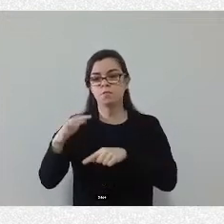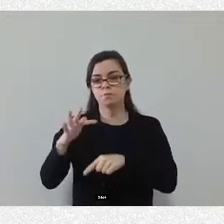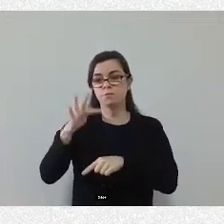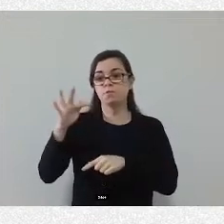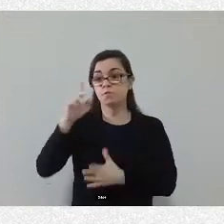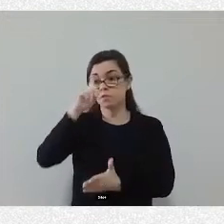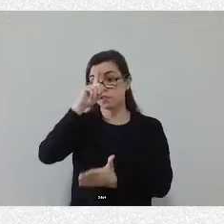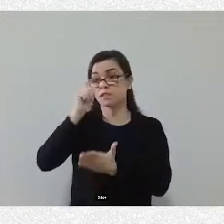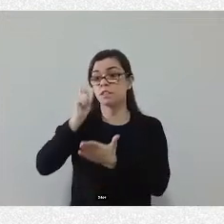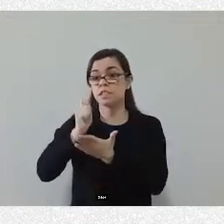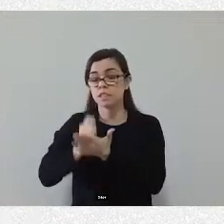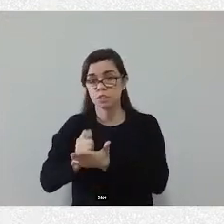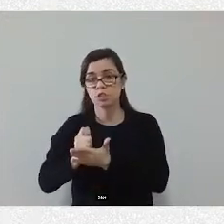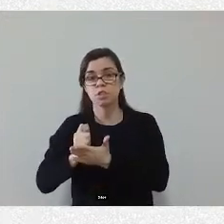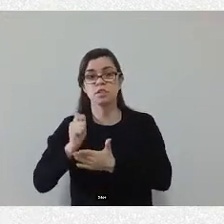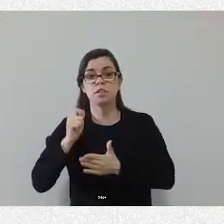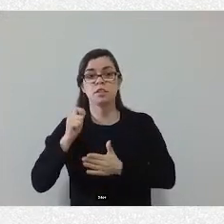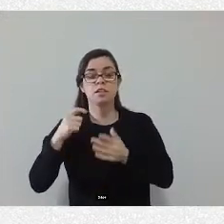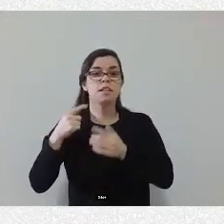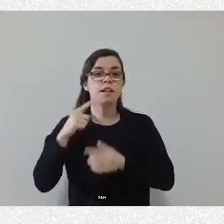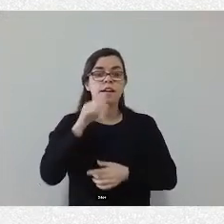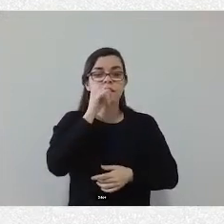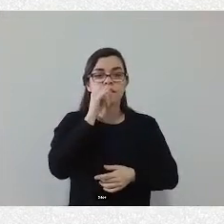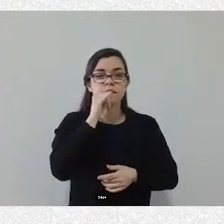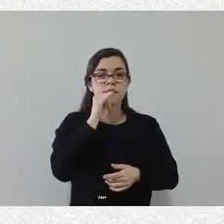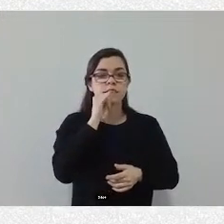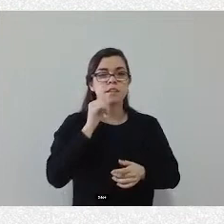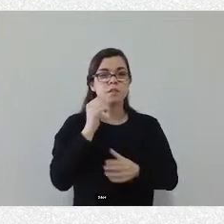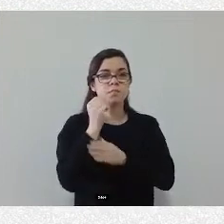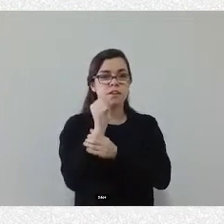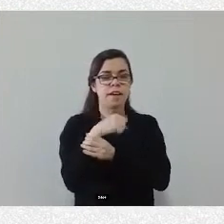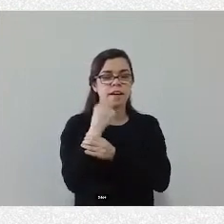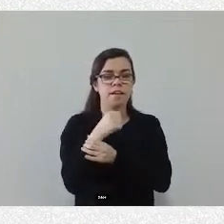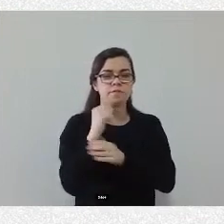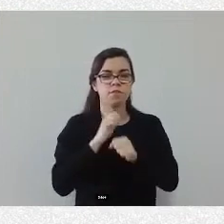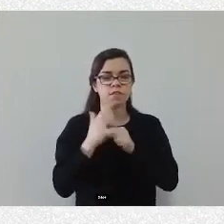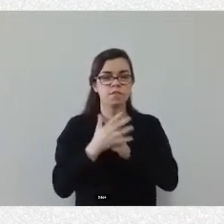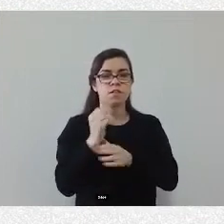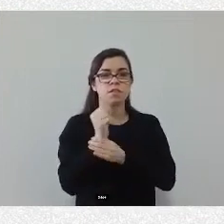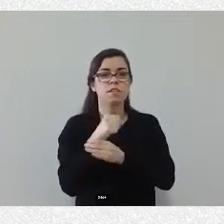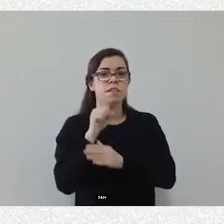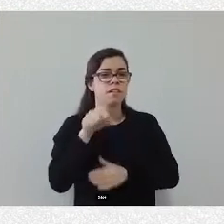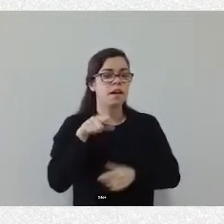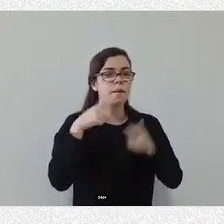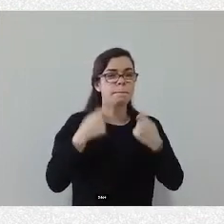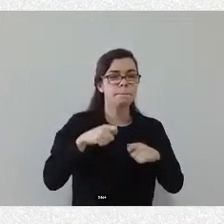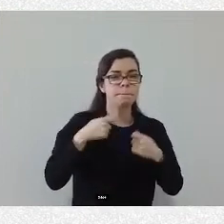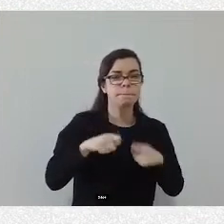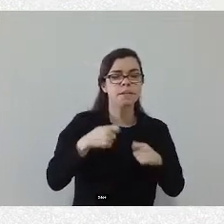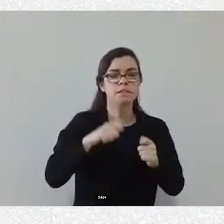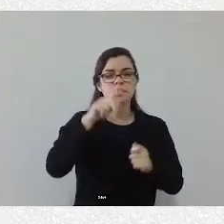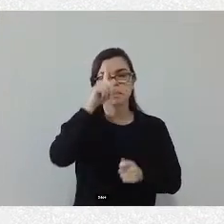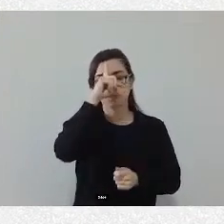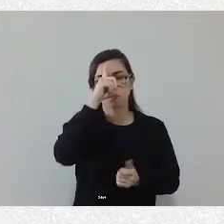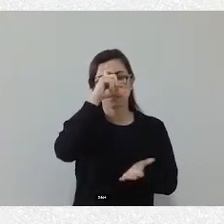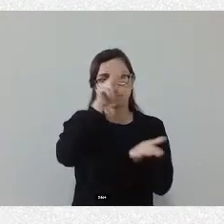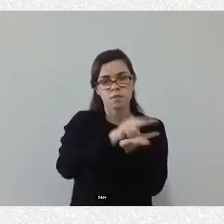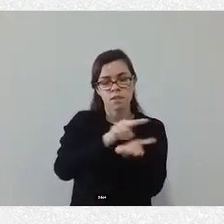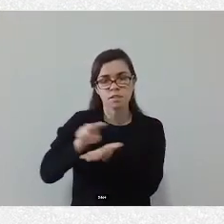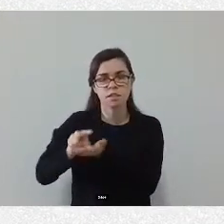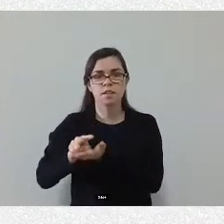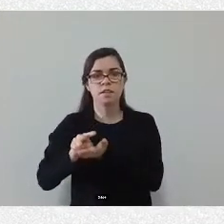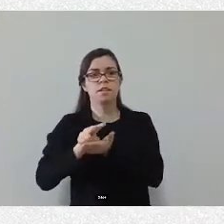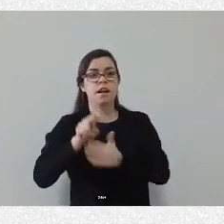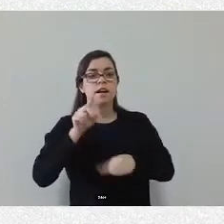incluir necessidade de UTI, tempo de hospitalização, necessidade de ventilação mecânica, tempo de ventilação mecânica, óbito.